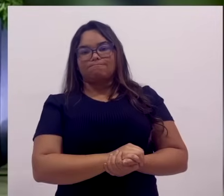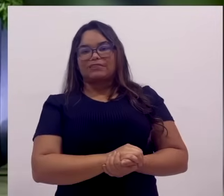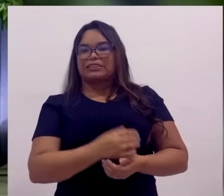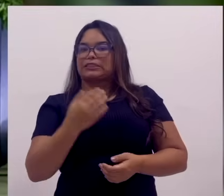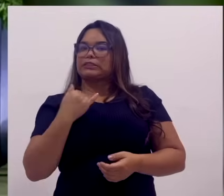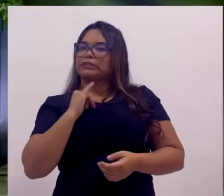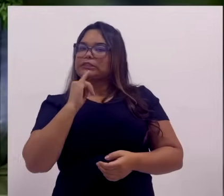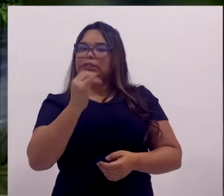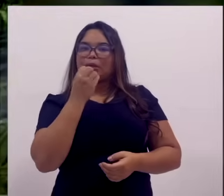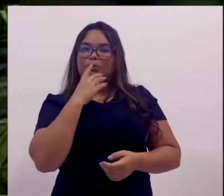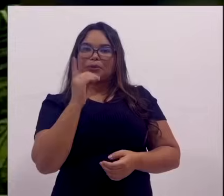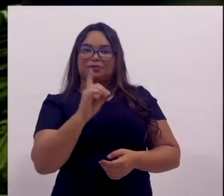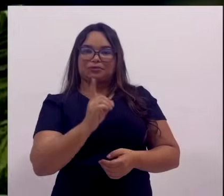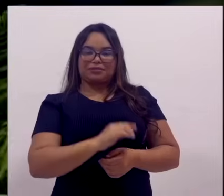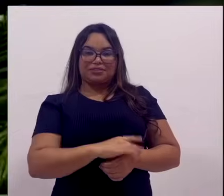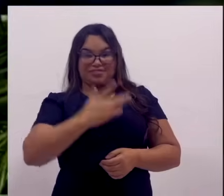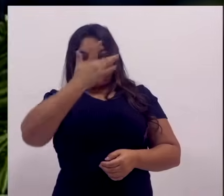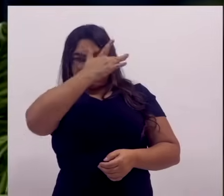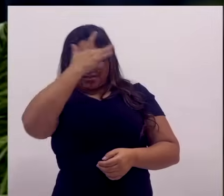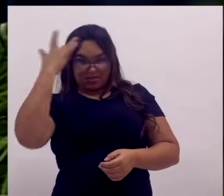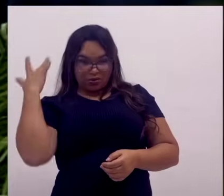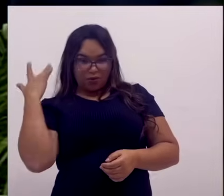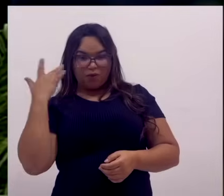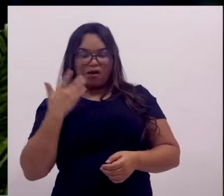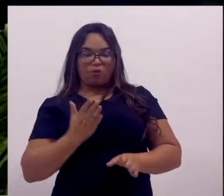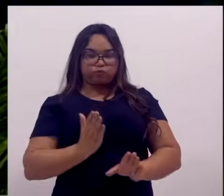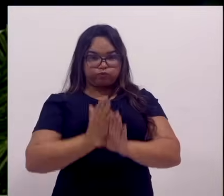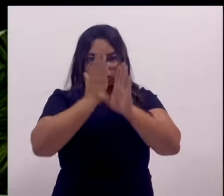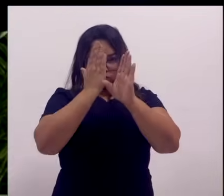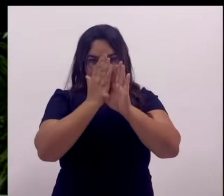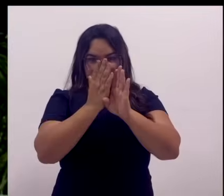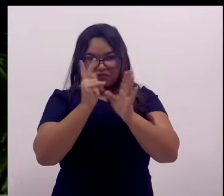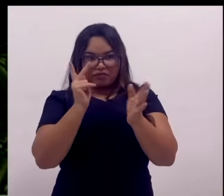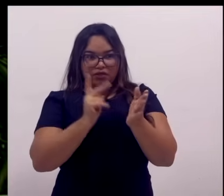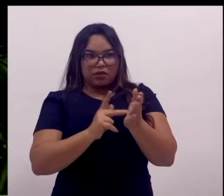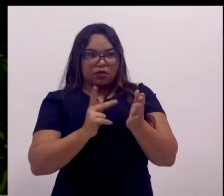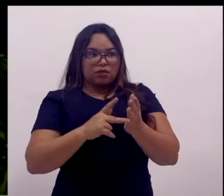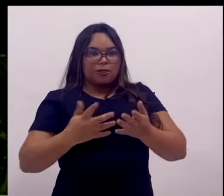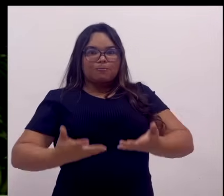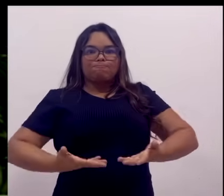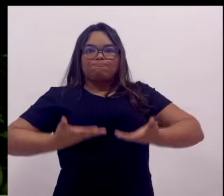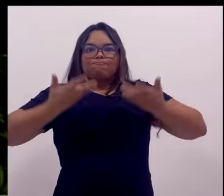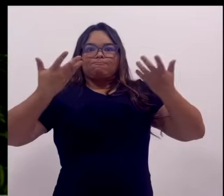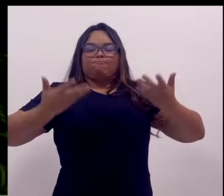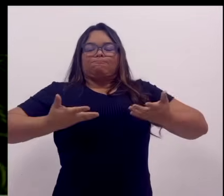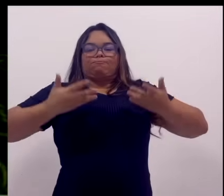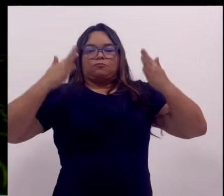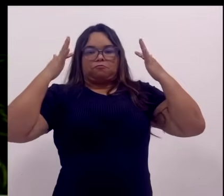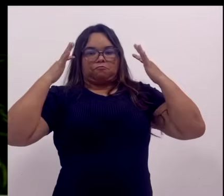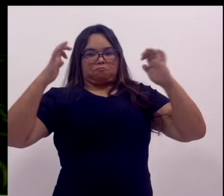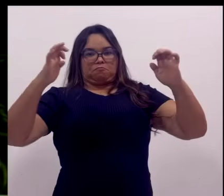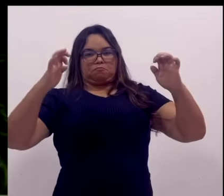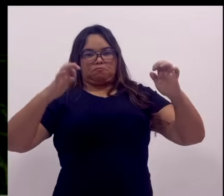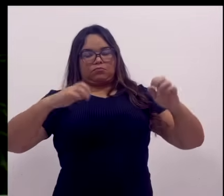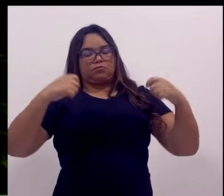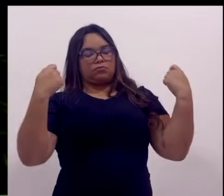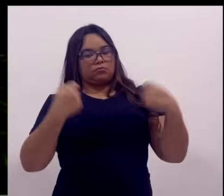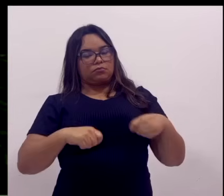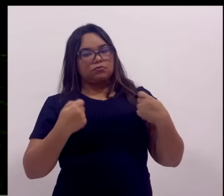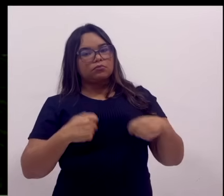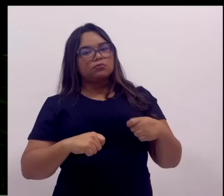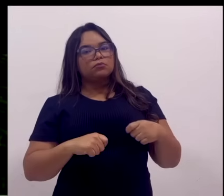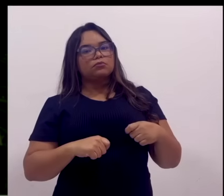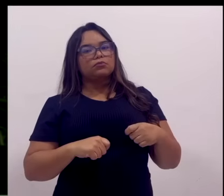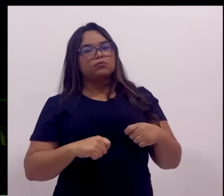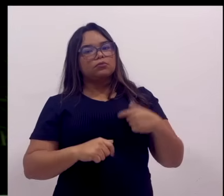vai colocar vocês no fogo da aflição. E eu tenho más notícias. Qualquer um que descobre esta verdade fica